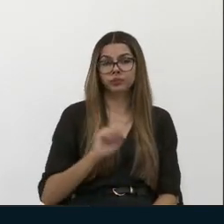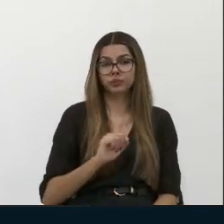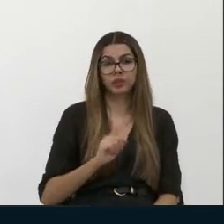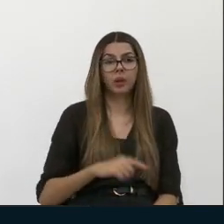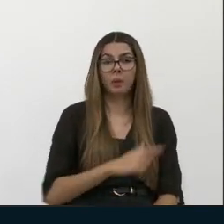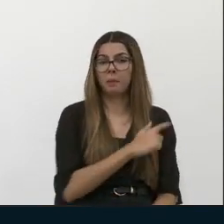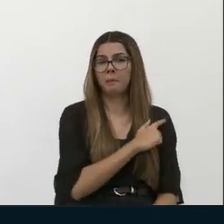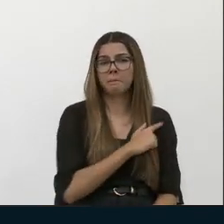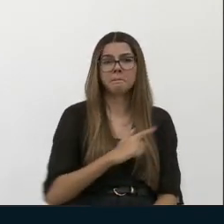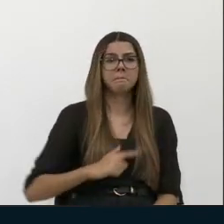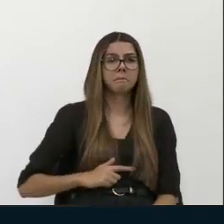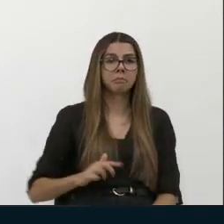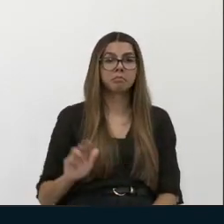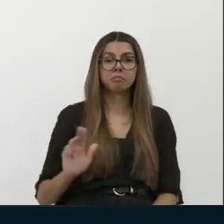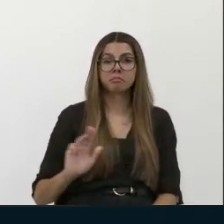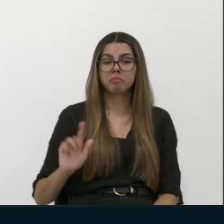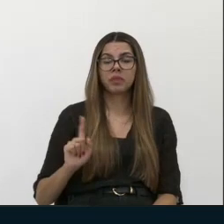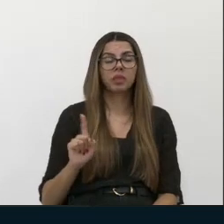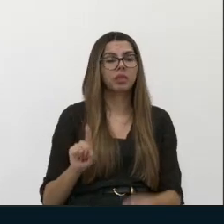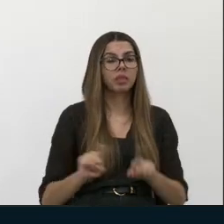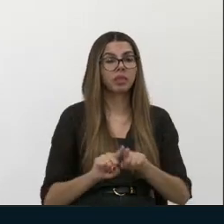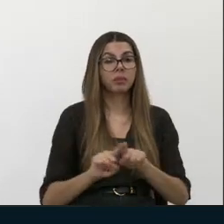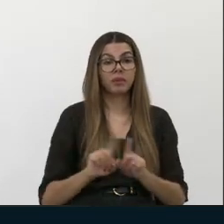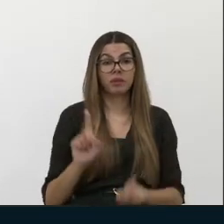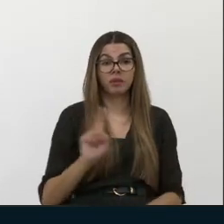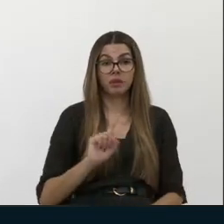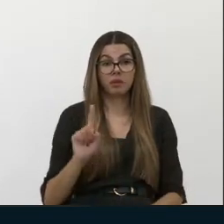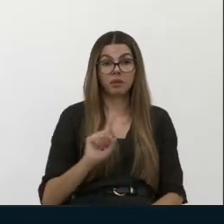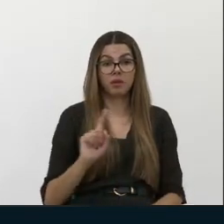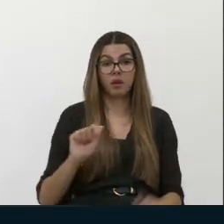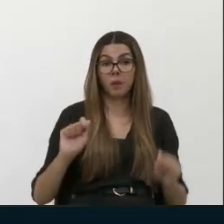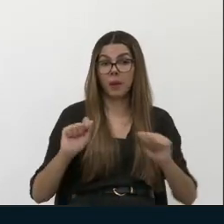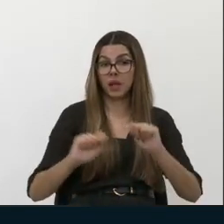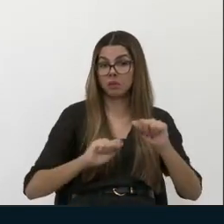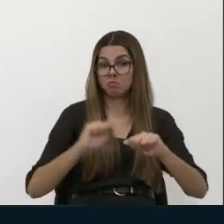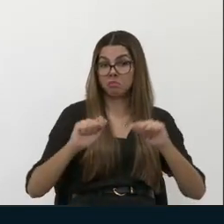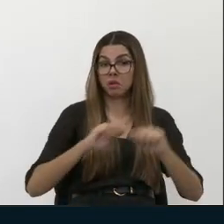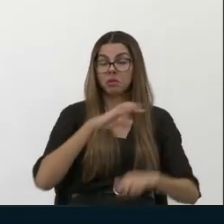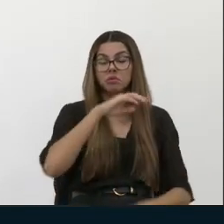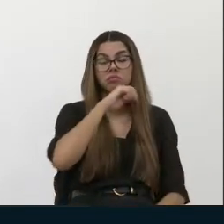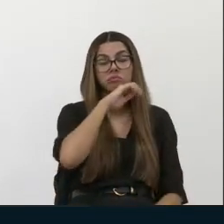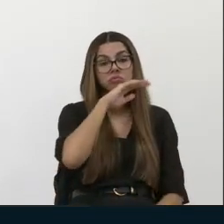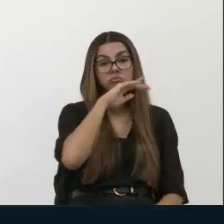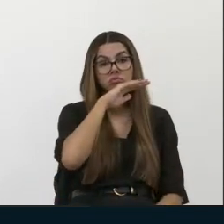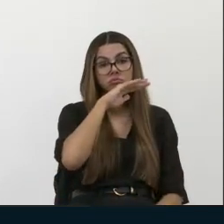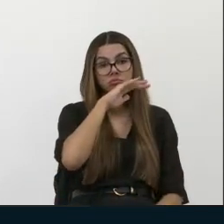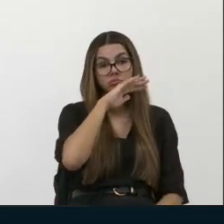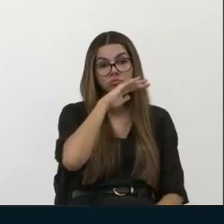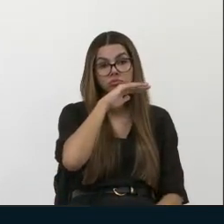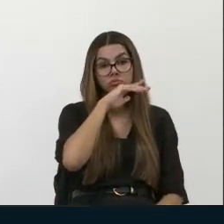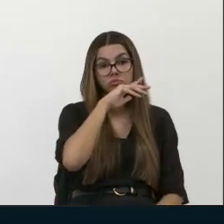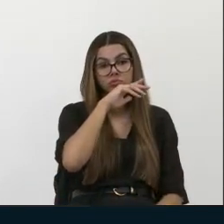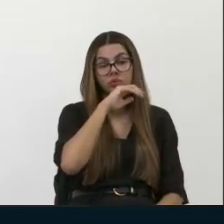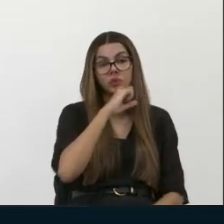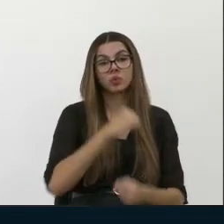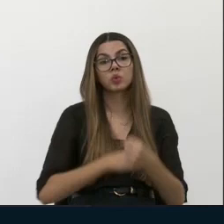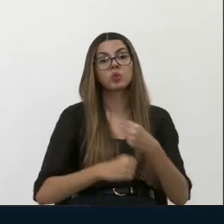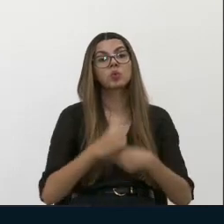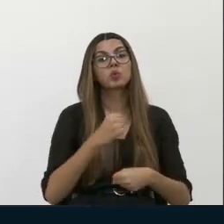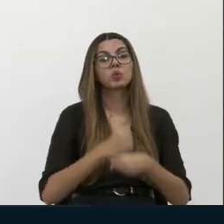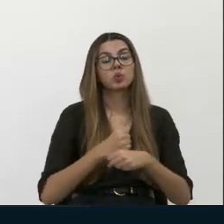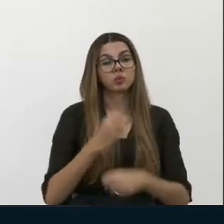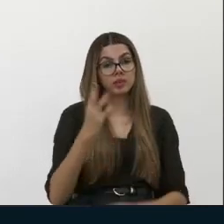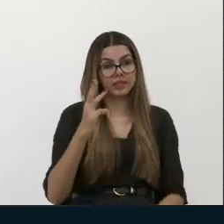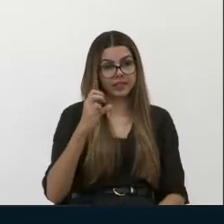República. Só que as más administrações que se vieram nesses últimos 30 anos